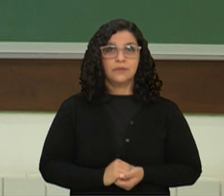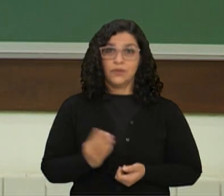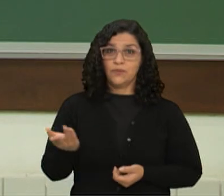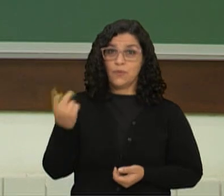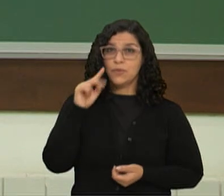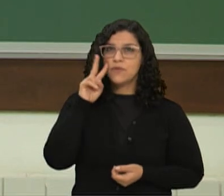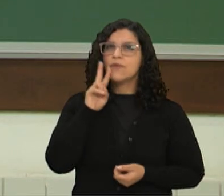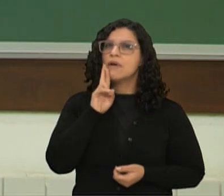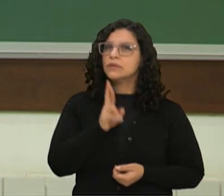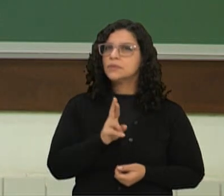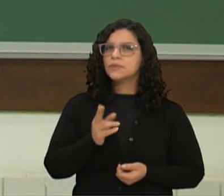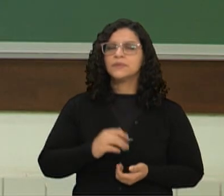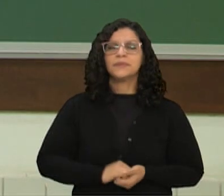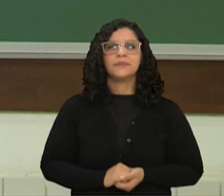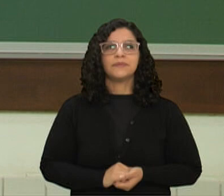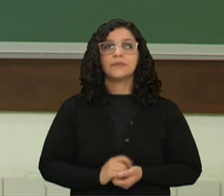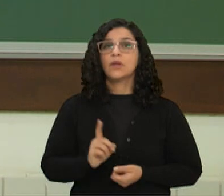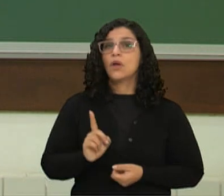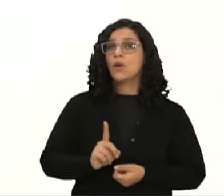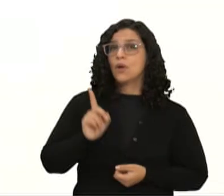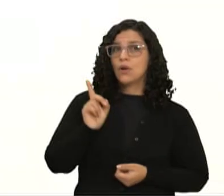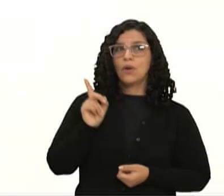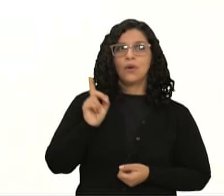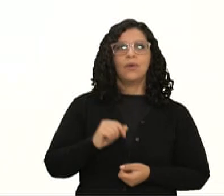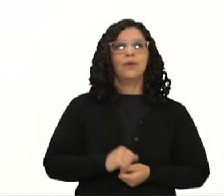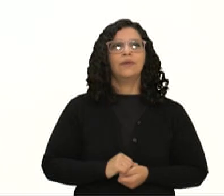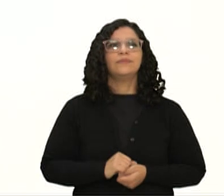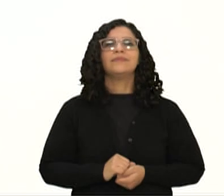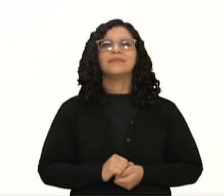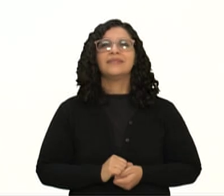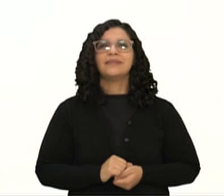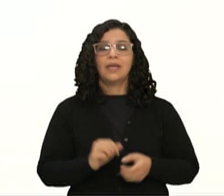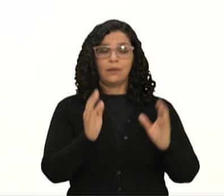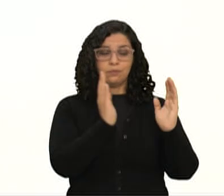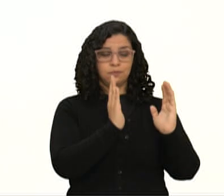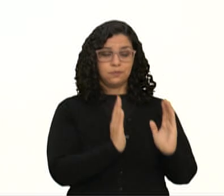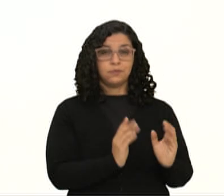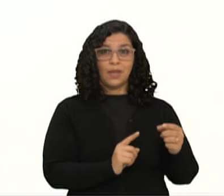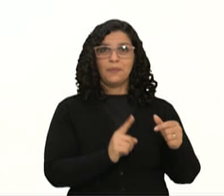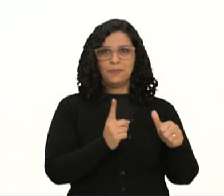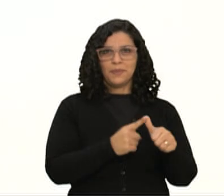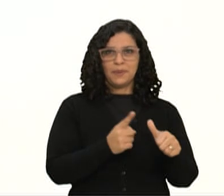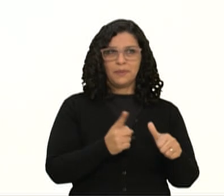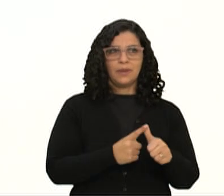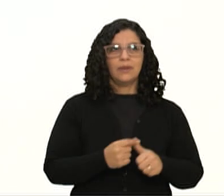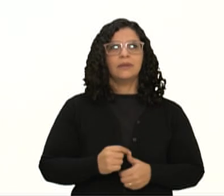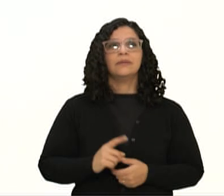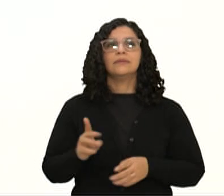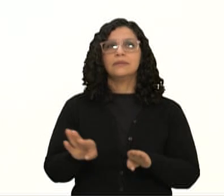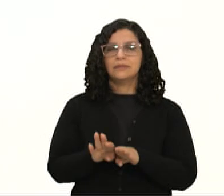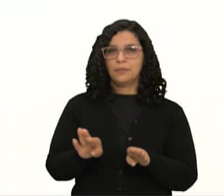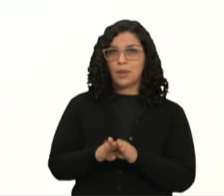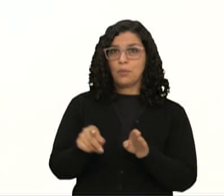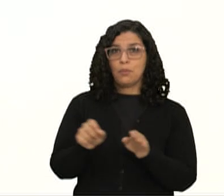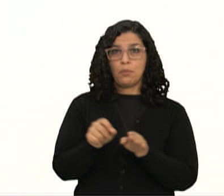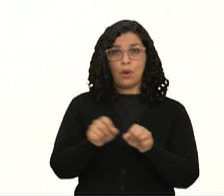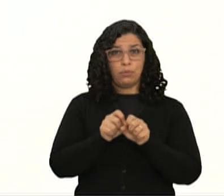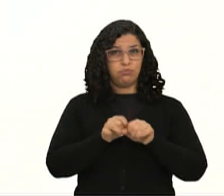Let's check the answer. Então, nós temos aqui hand sanitizer, que é o álcool em gel, pandêmica, ali não é